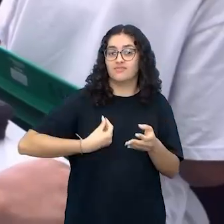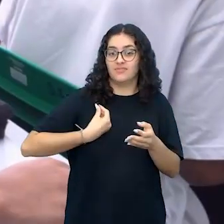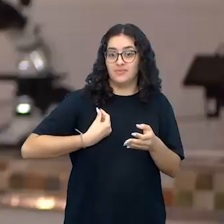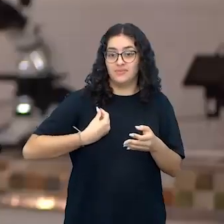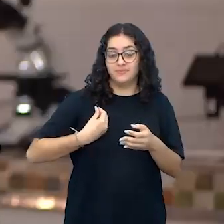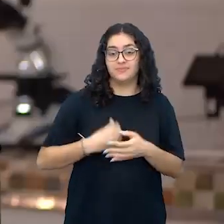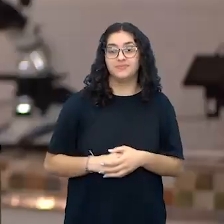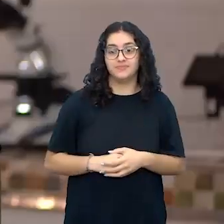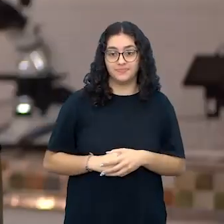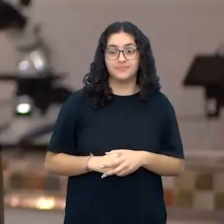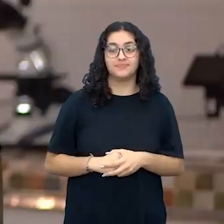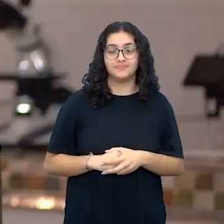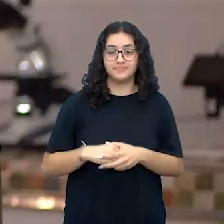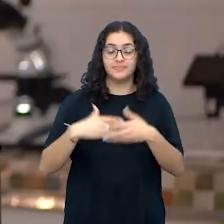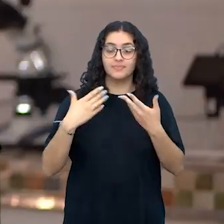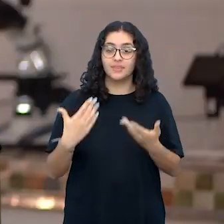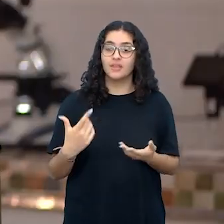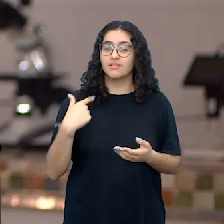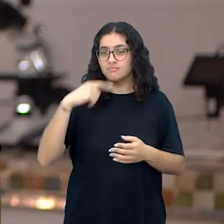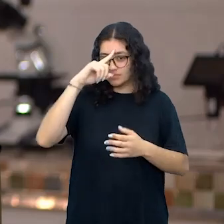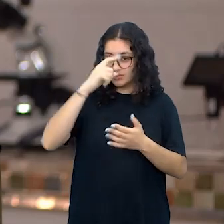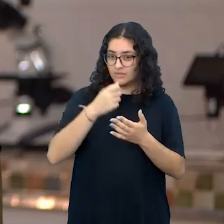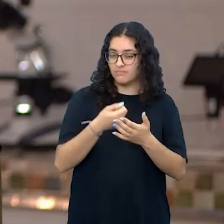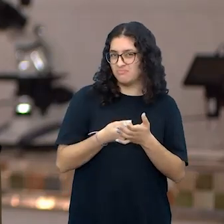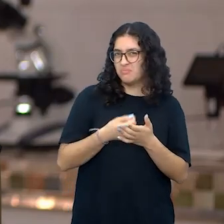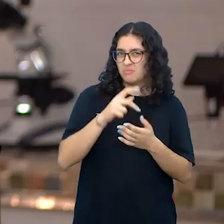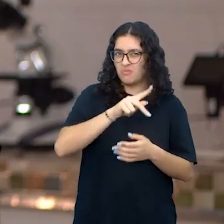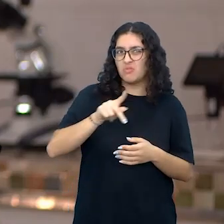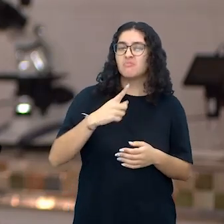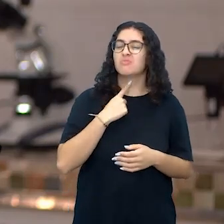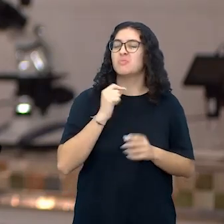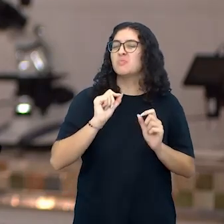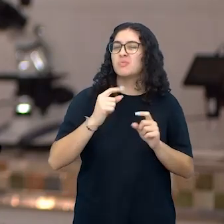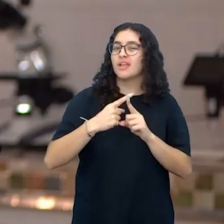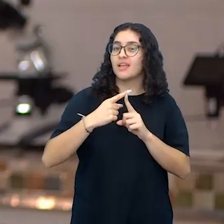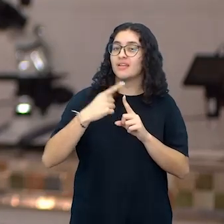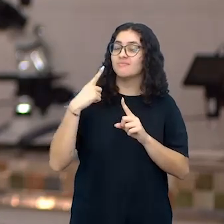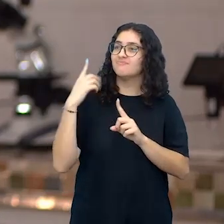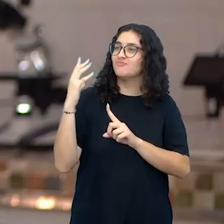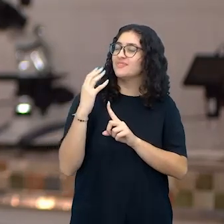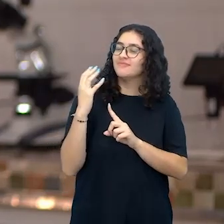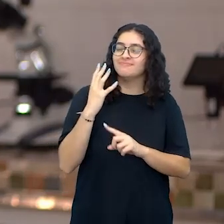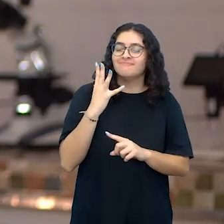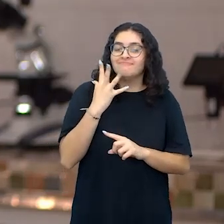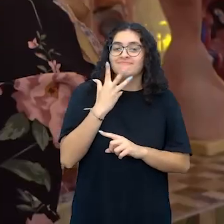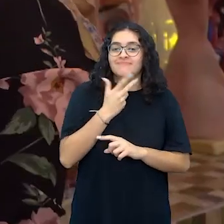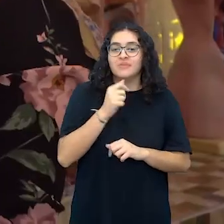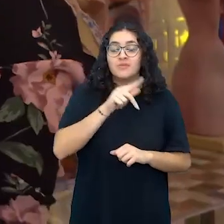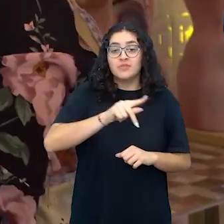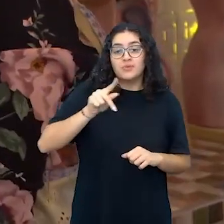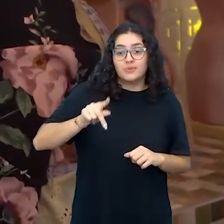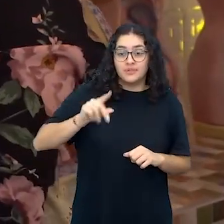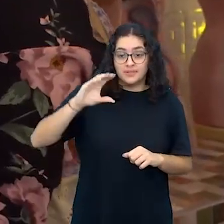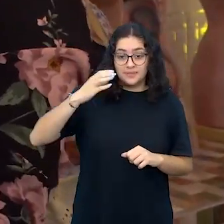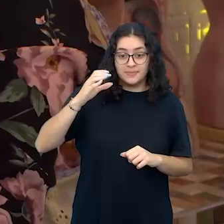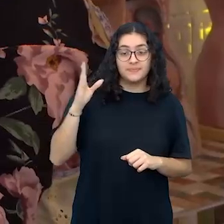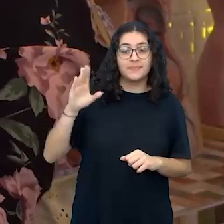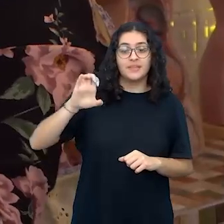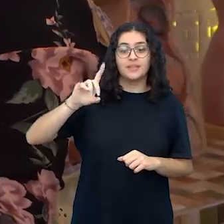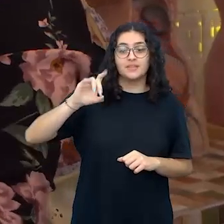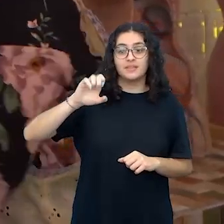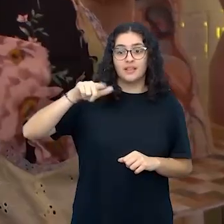formação. Eu decidi ser professora porque eu tive uma inspiração muito maravilhosa, que é a minha professora de ciências, o nome dela é